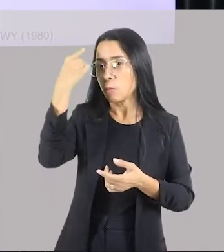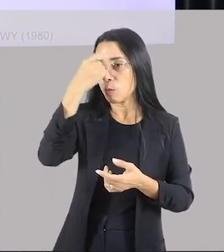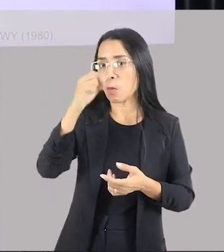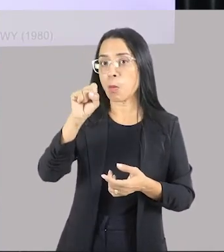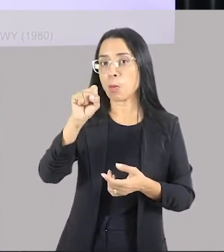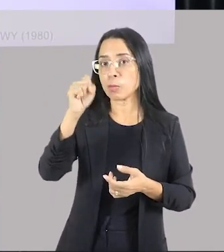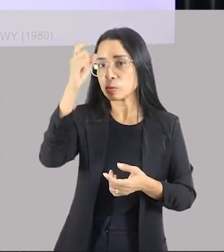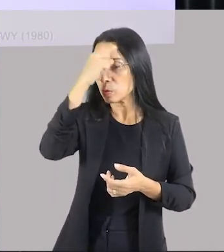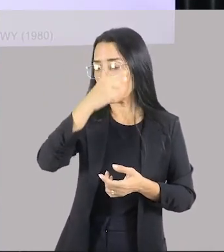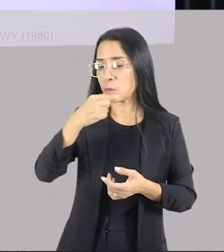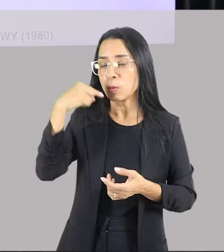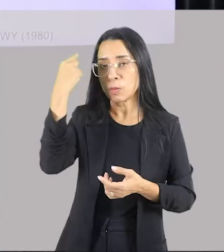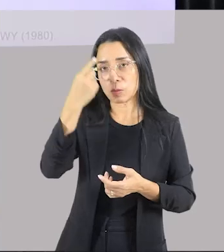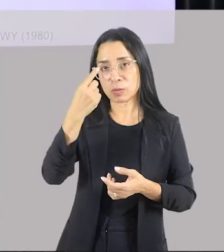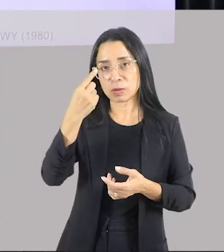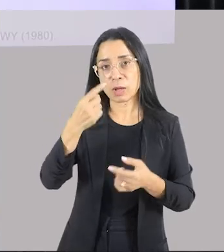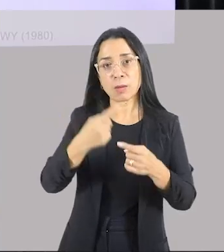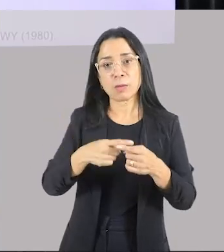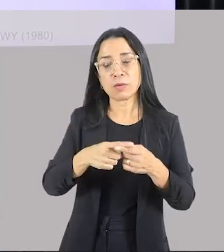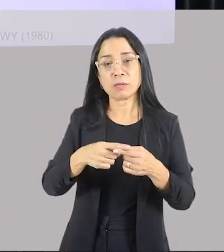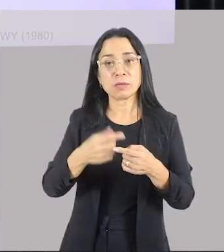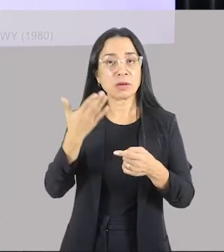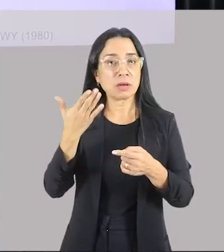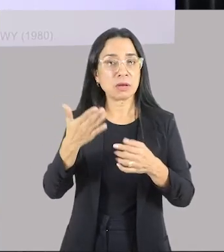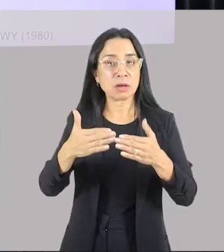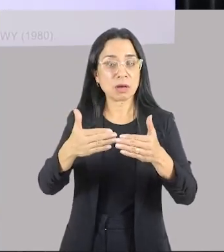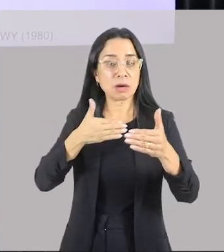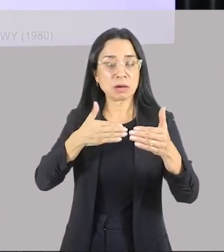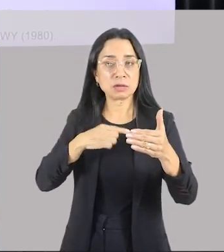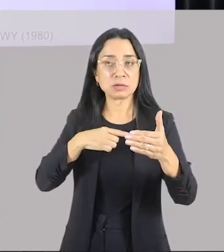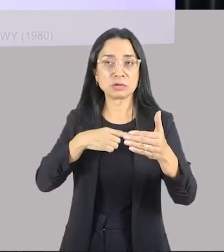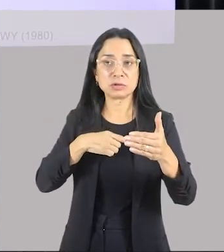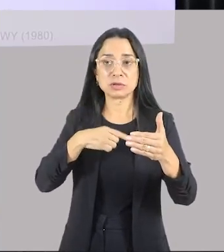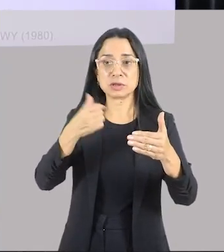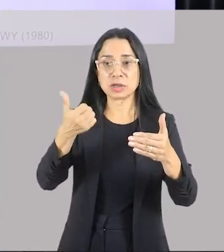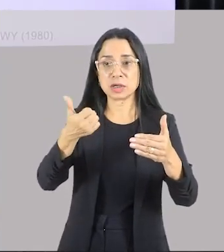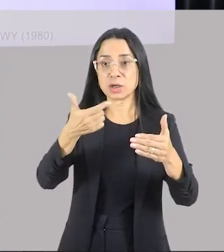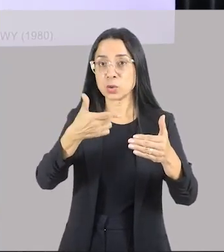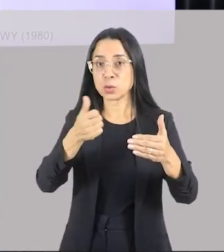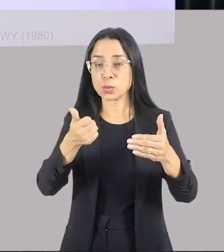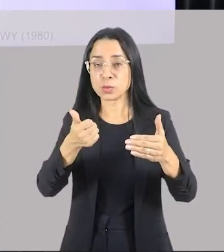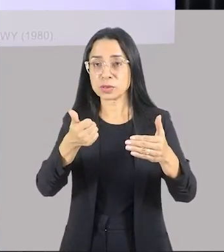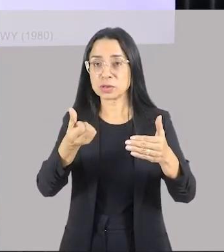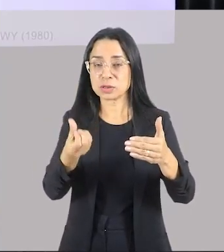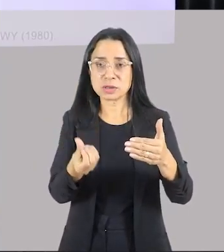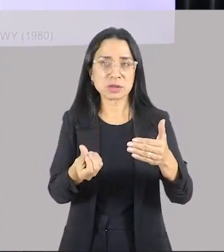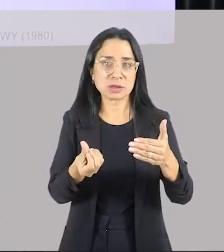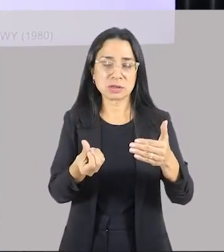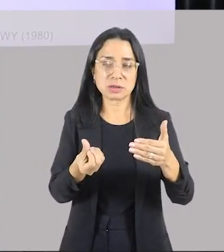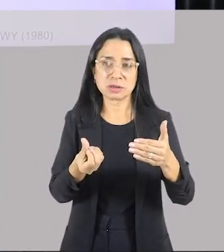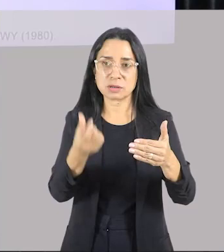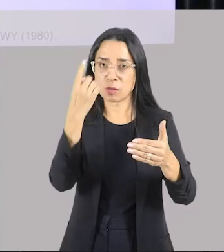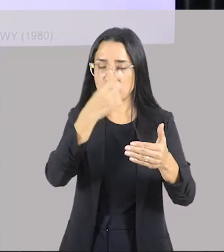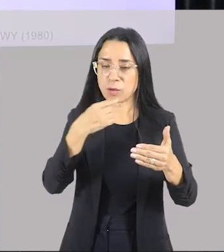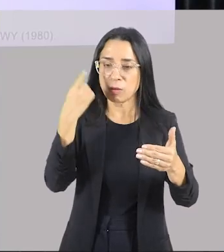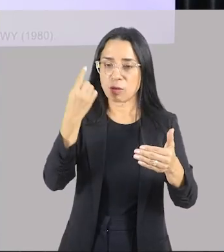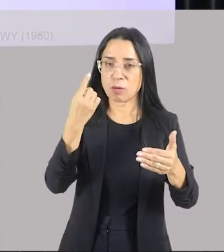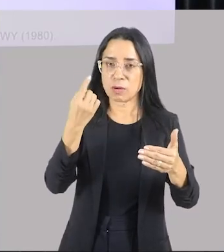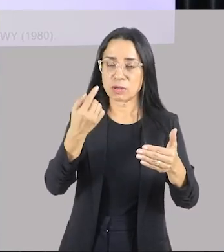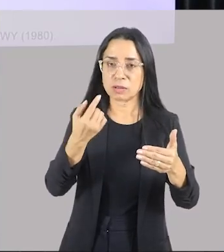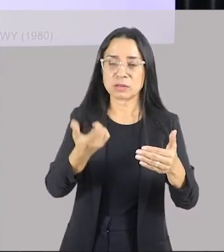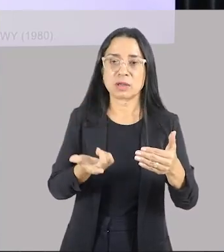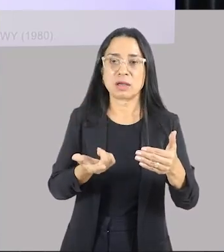de 16 horas, então eles não tinham descanso remunerado, eles não tinham nenhuma legislação que pudesse, de fato,